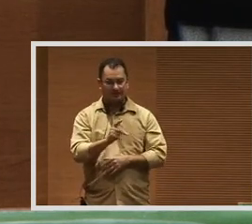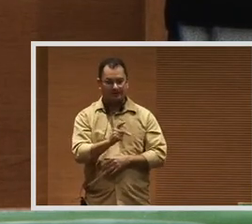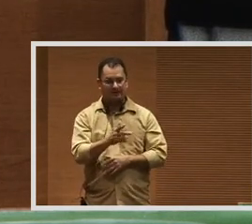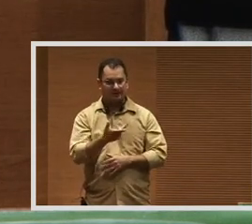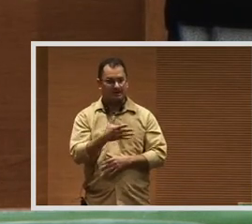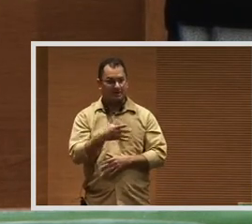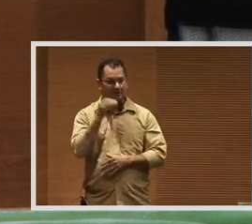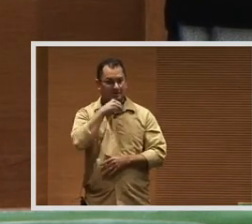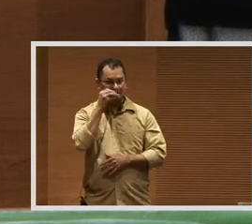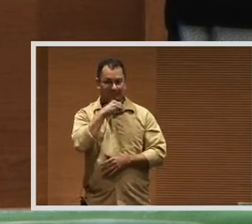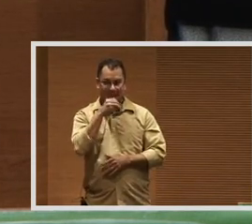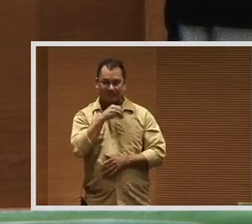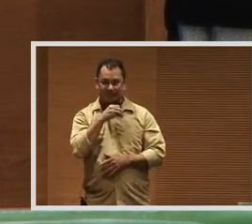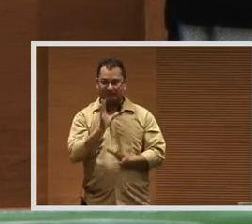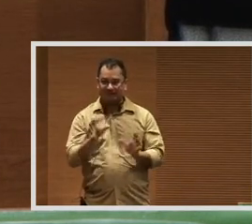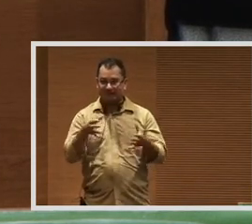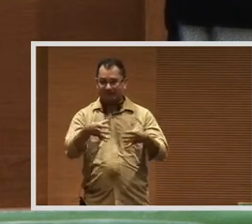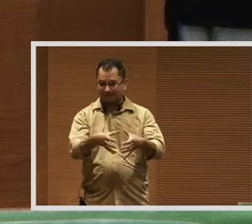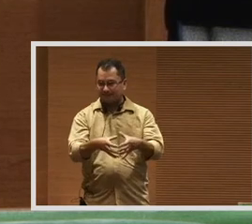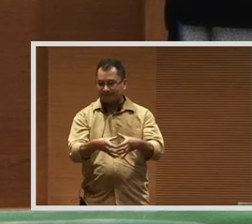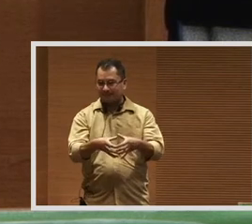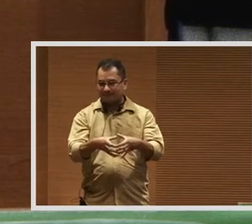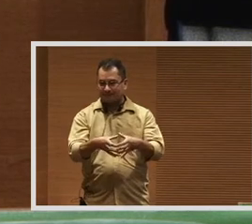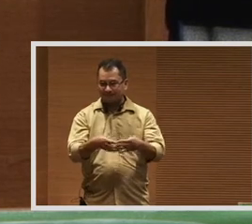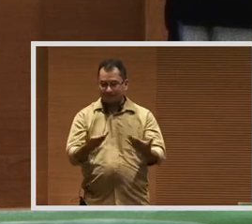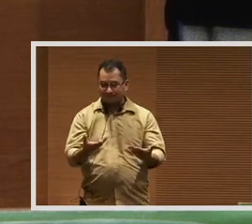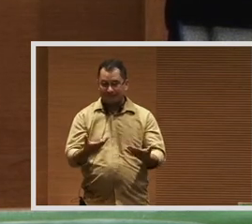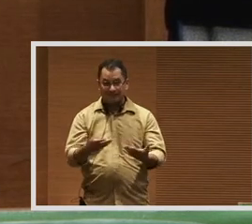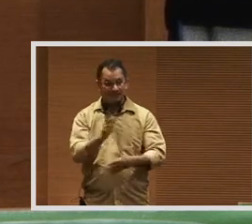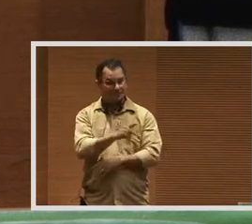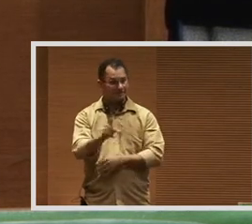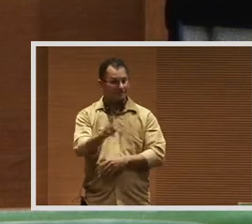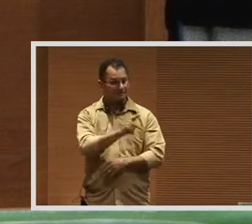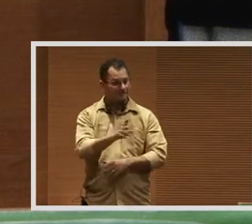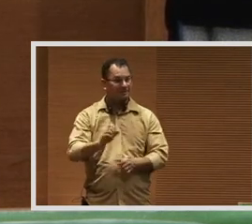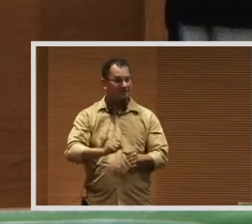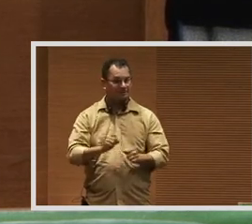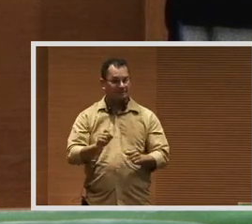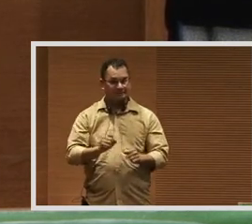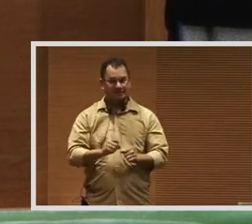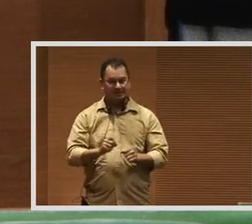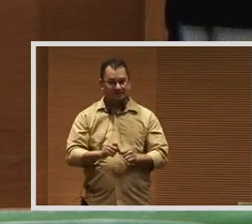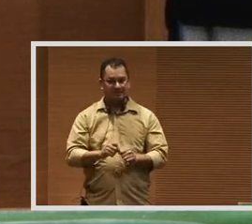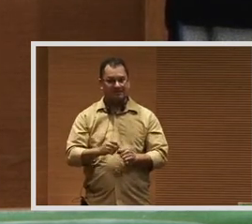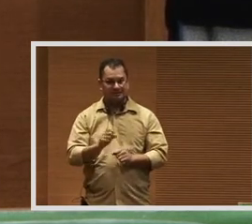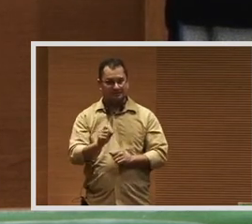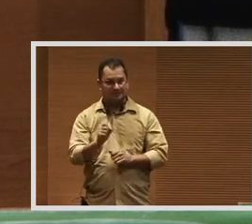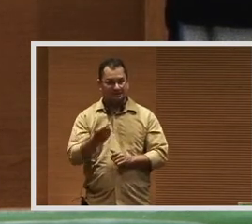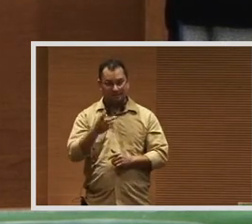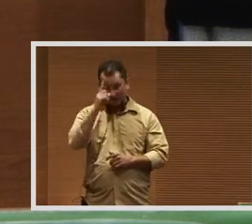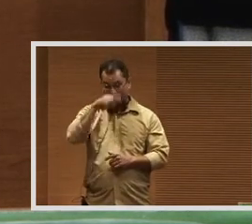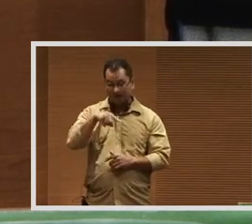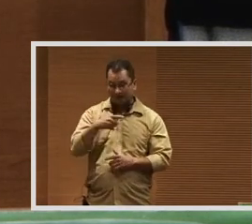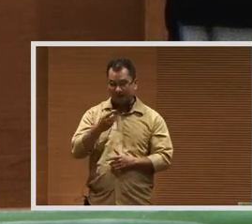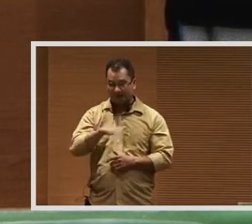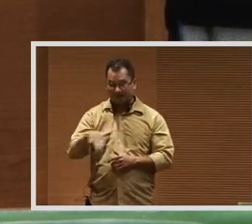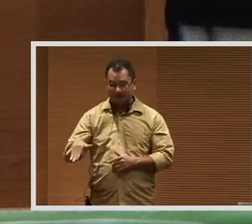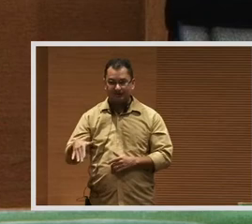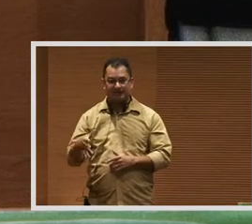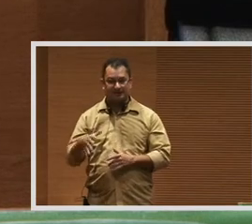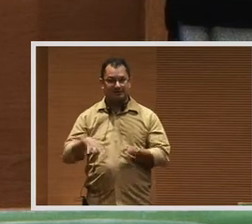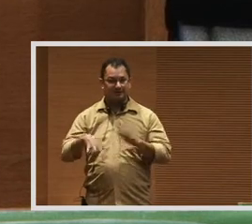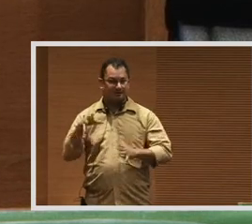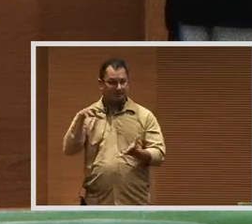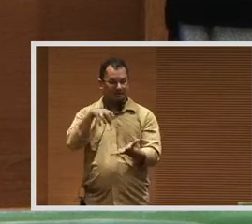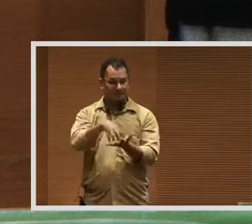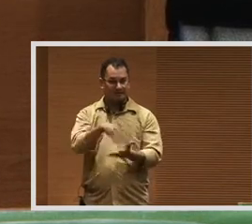dessa cadeia, né? E as professoras, elas fazem o diagnóstico, elas mandam essas crianças mesmo para os centros de